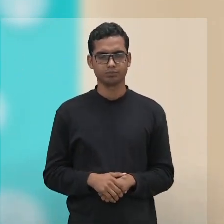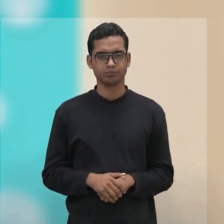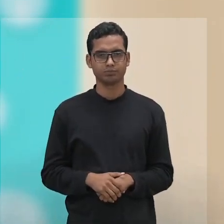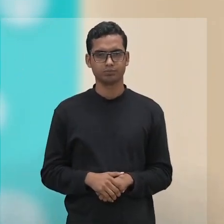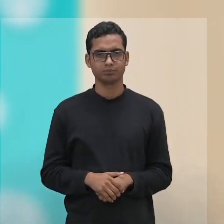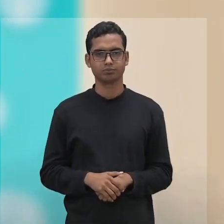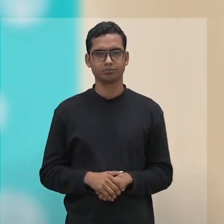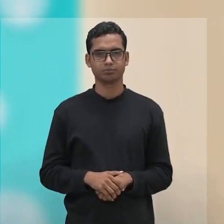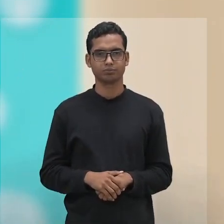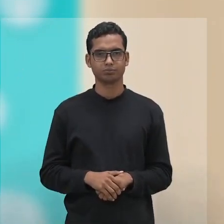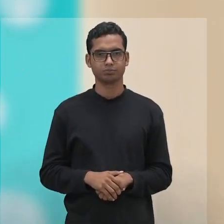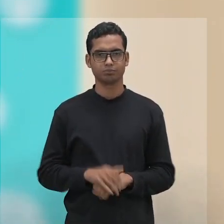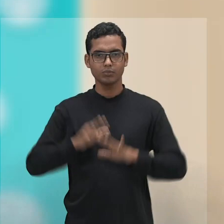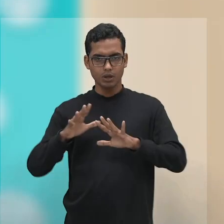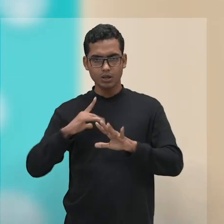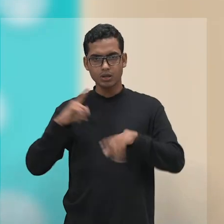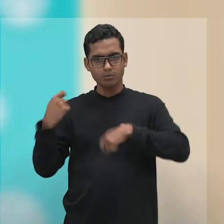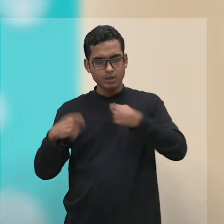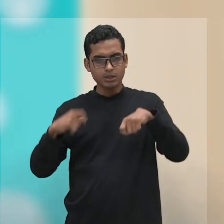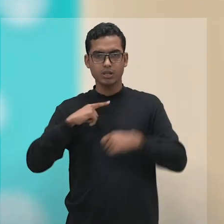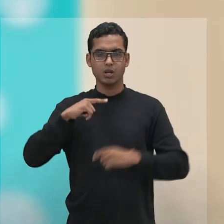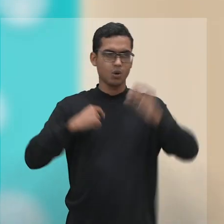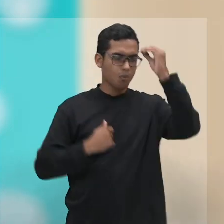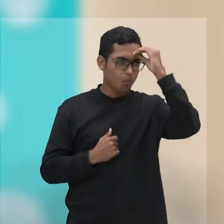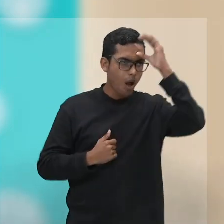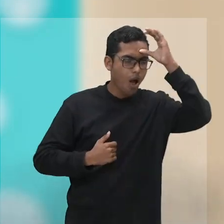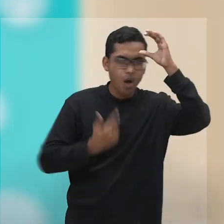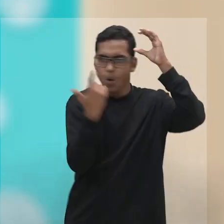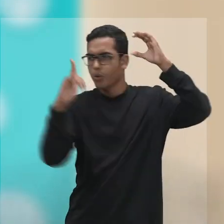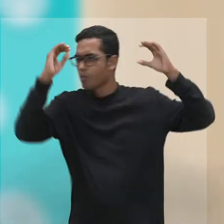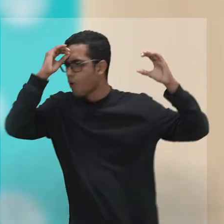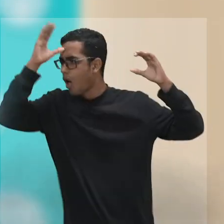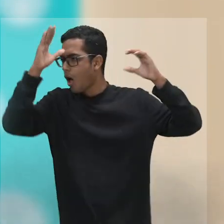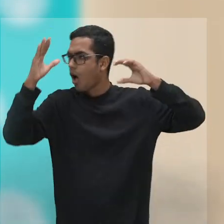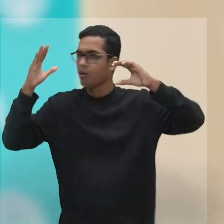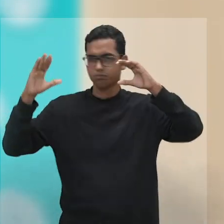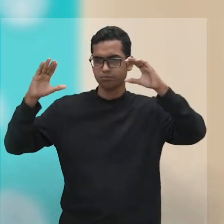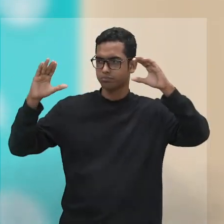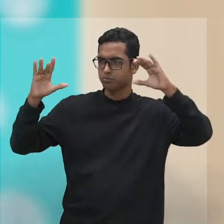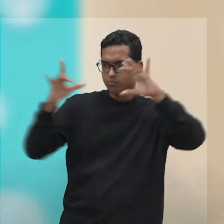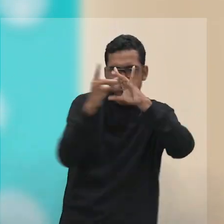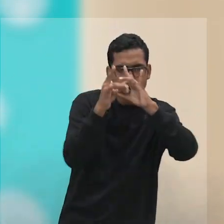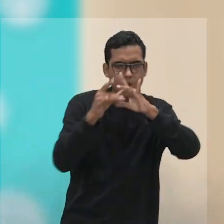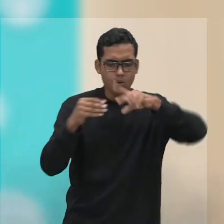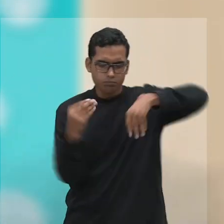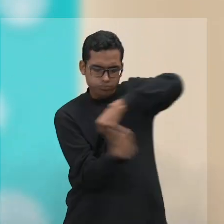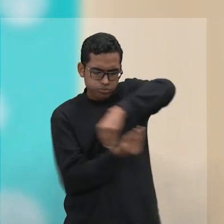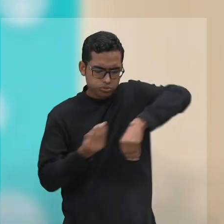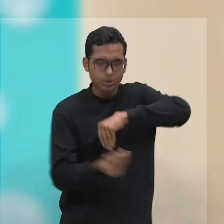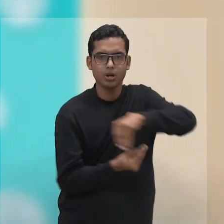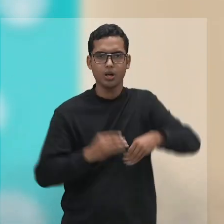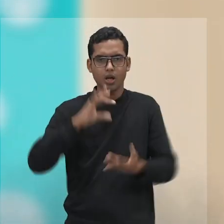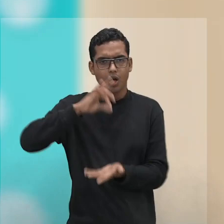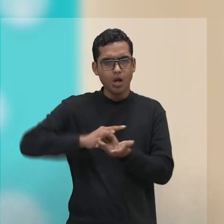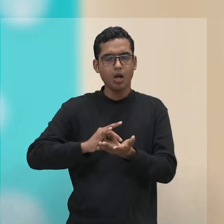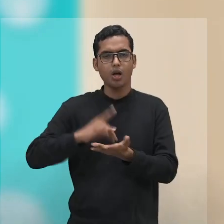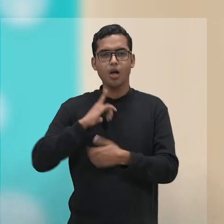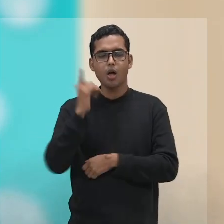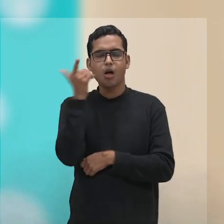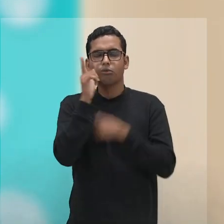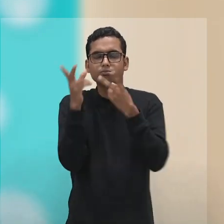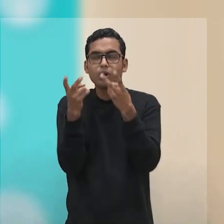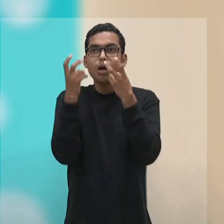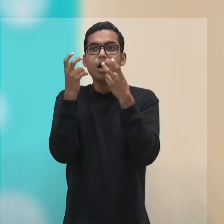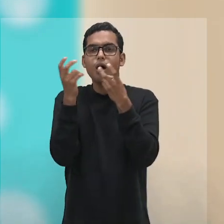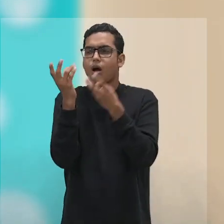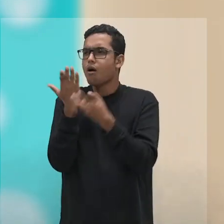Essa miscigenação de conhecimentos, e aí eu vou estar olhando o meu lado, assim como